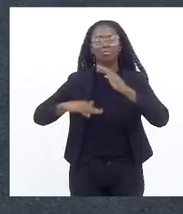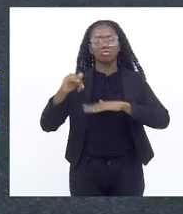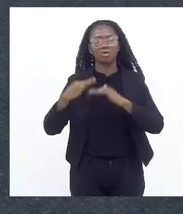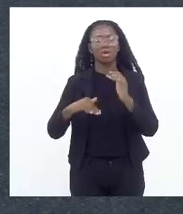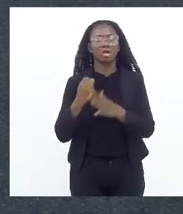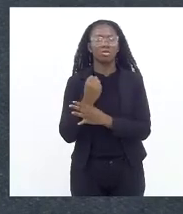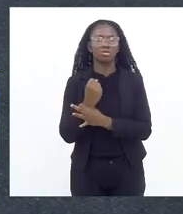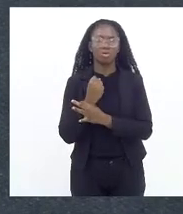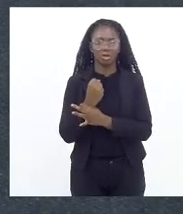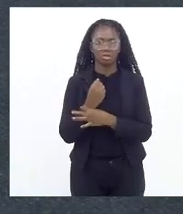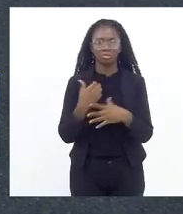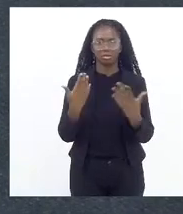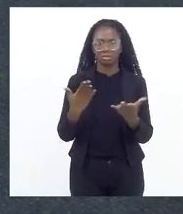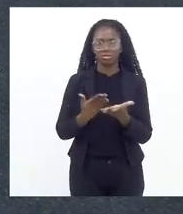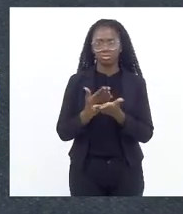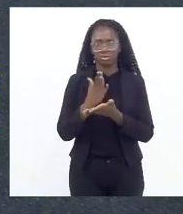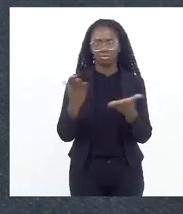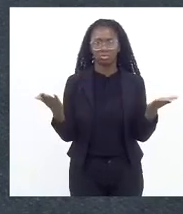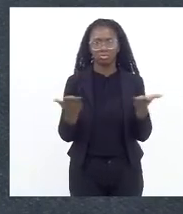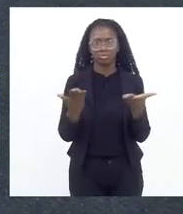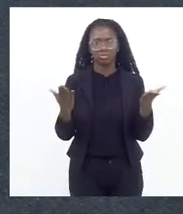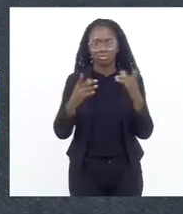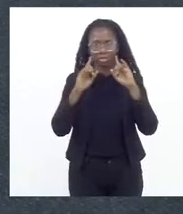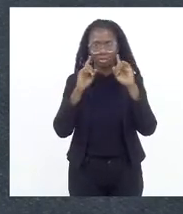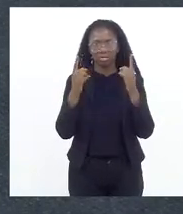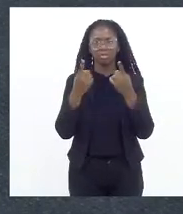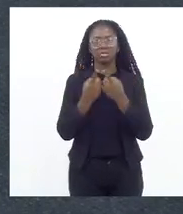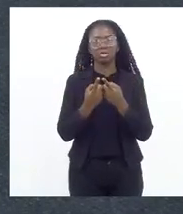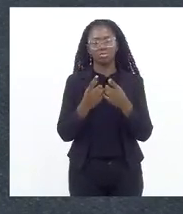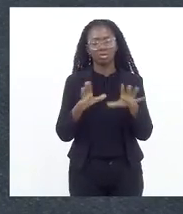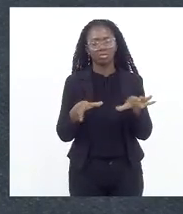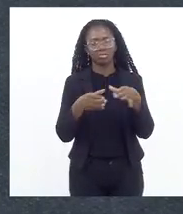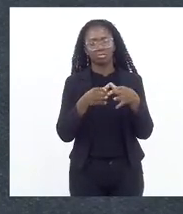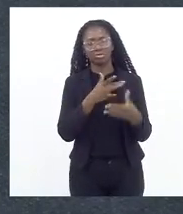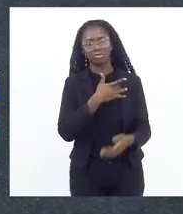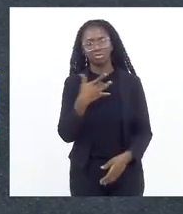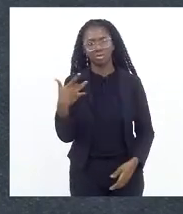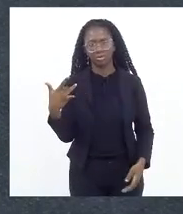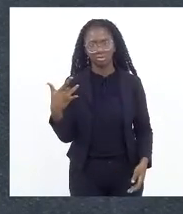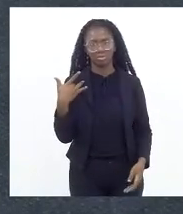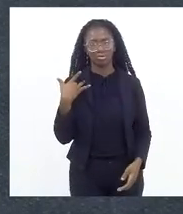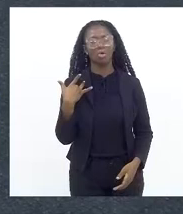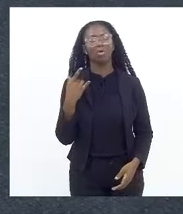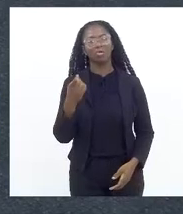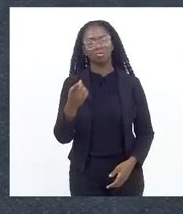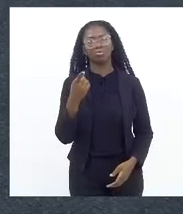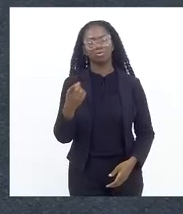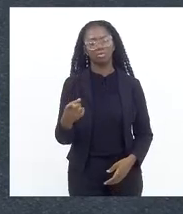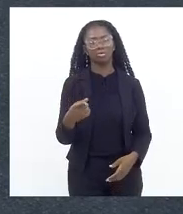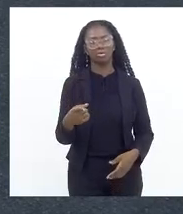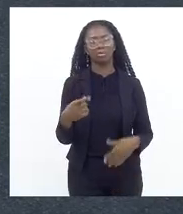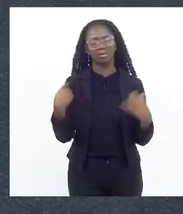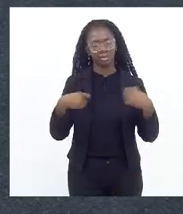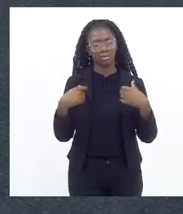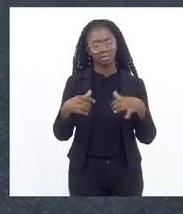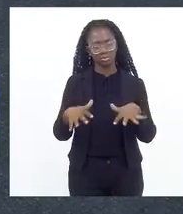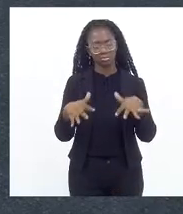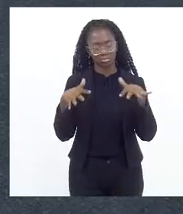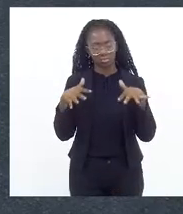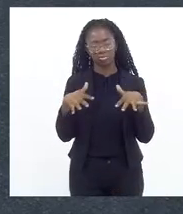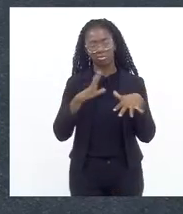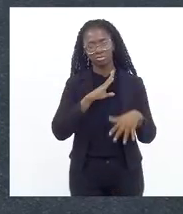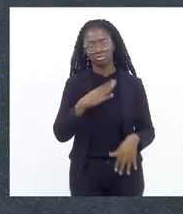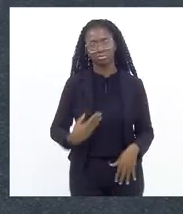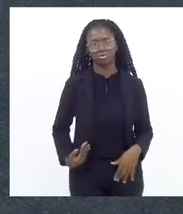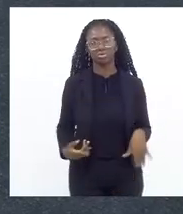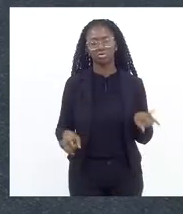segurança. Nós aprovamos hoje, numa reunião da Comissão de Saúde, a realização dessa audiência pública. Há um